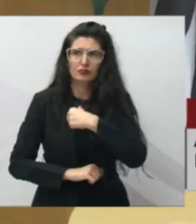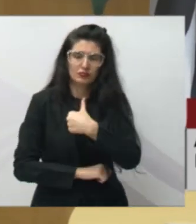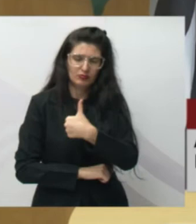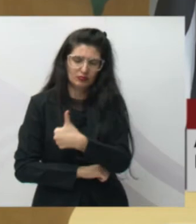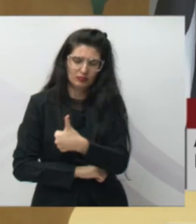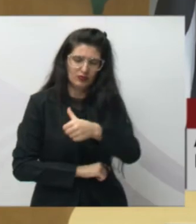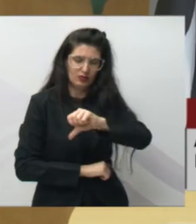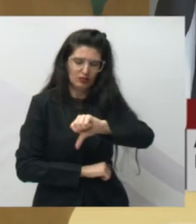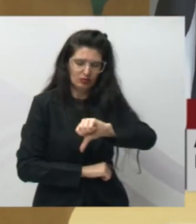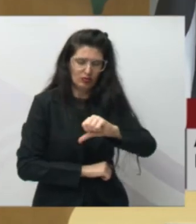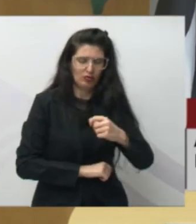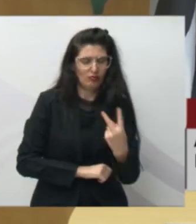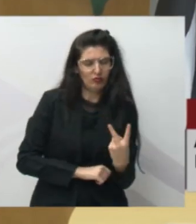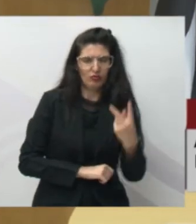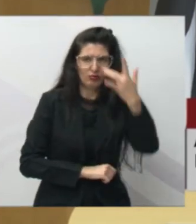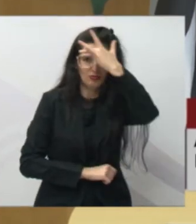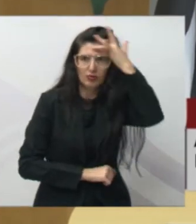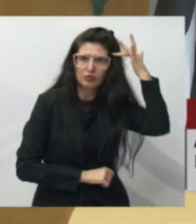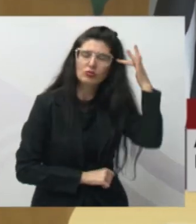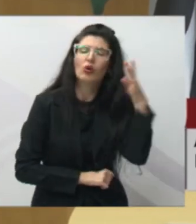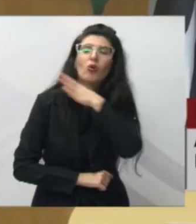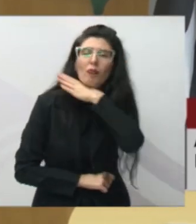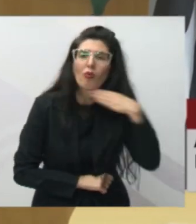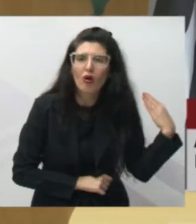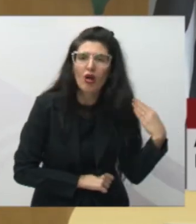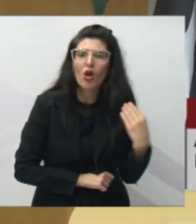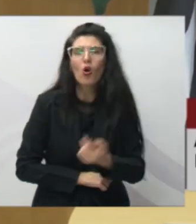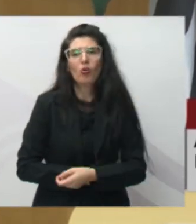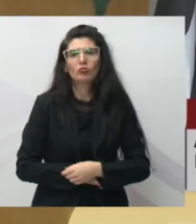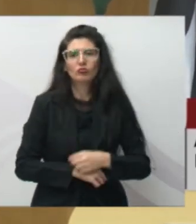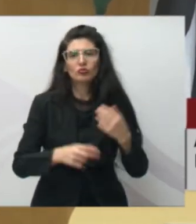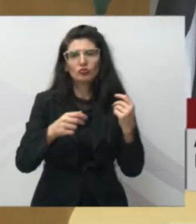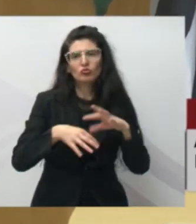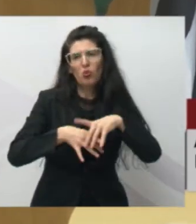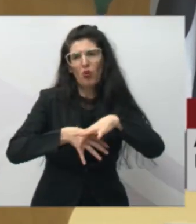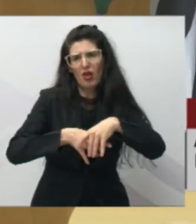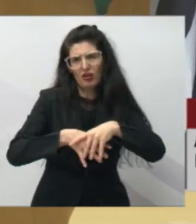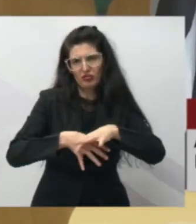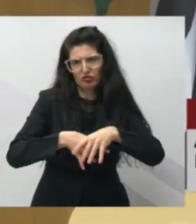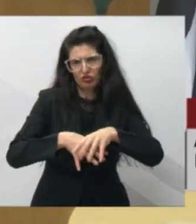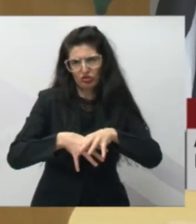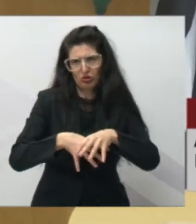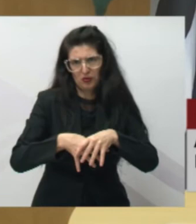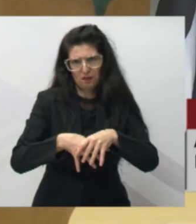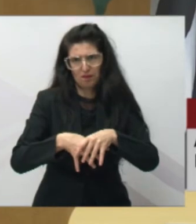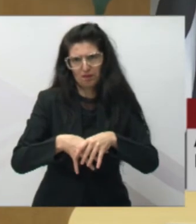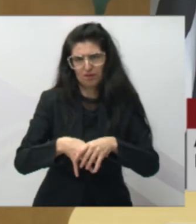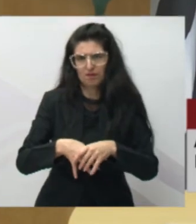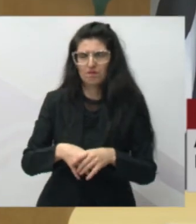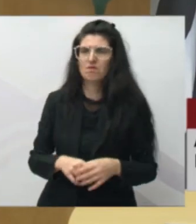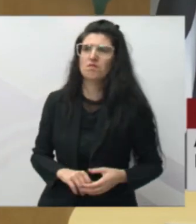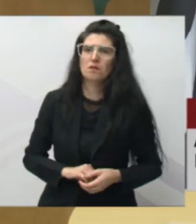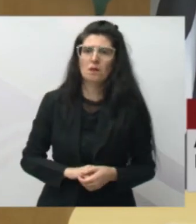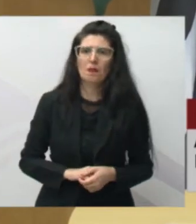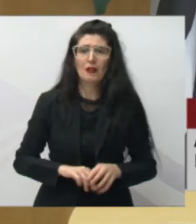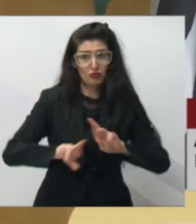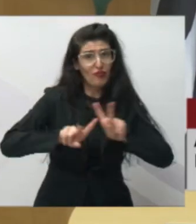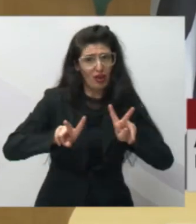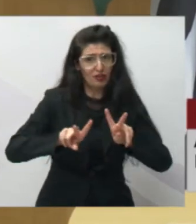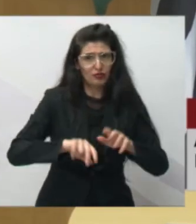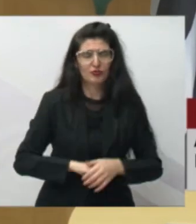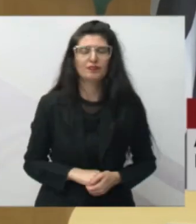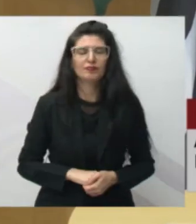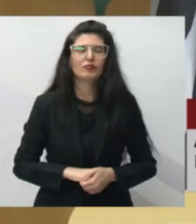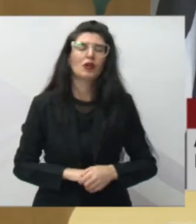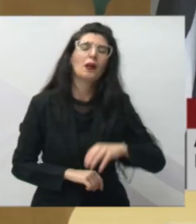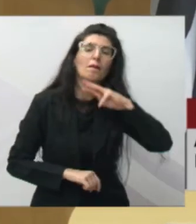192 óbitos por outras doenças. 5 óbitos em março e